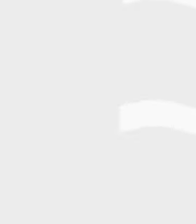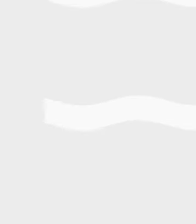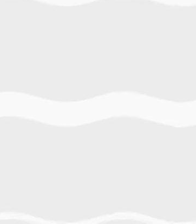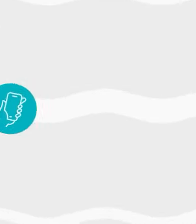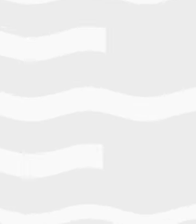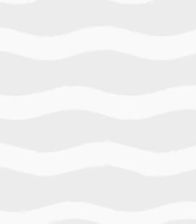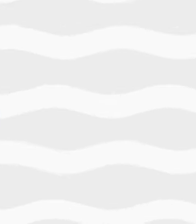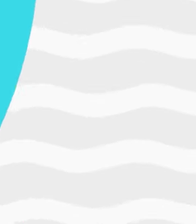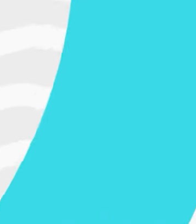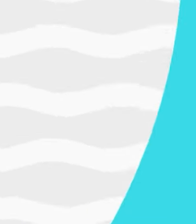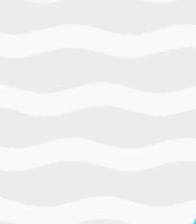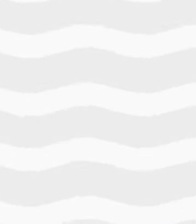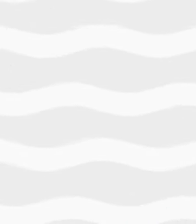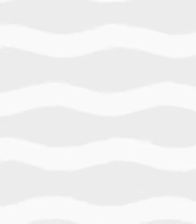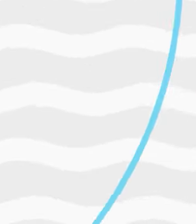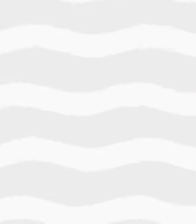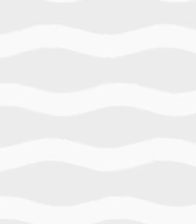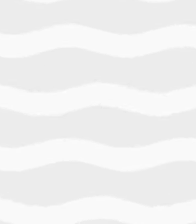e